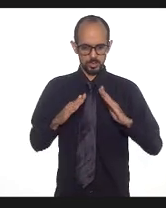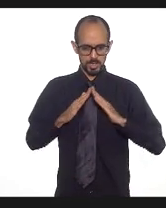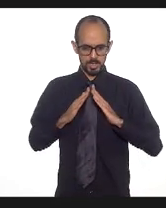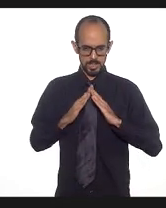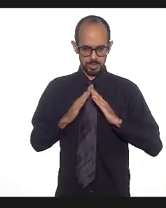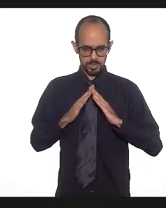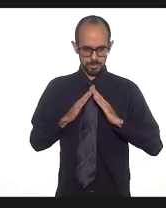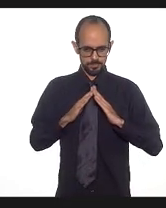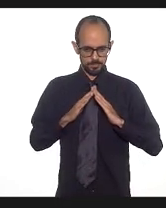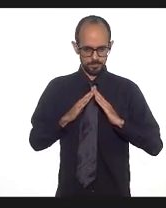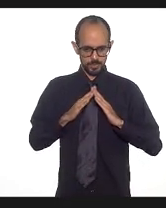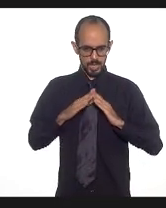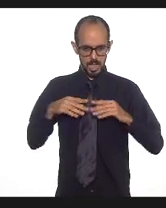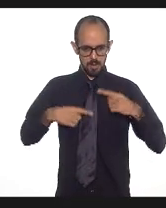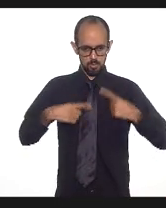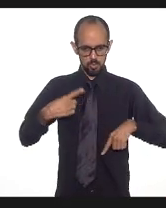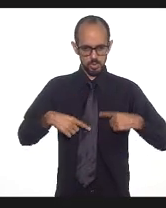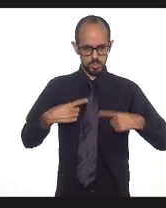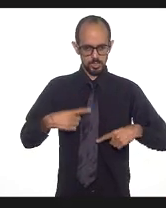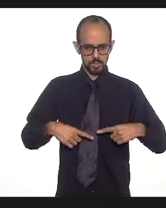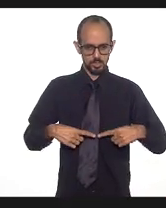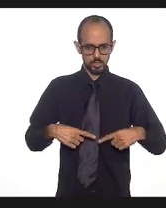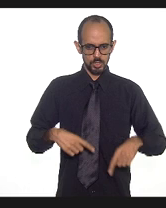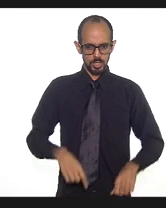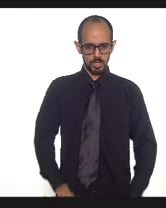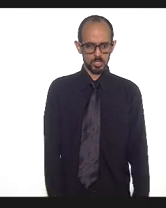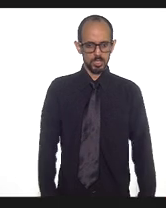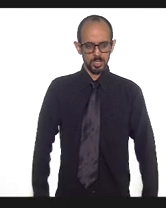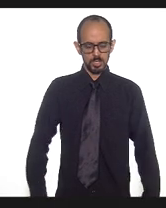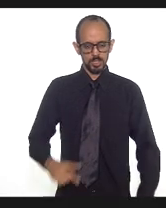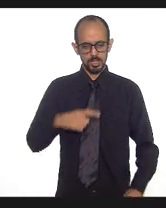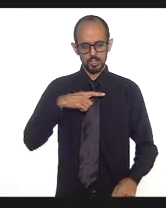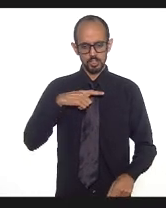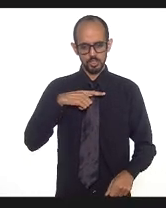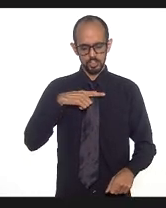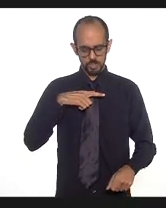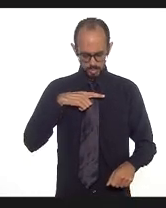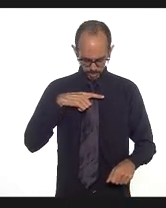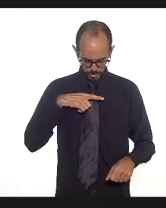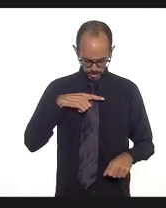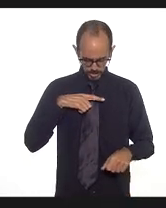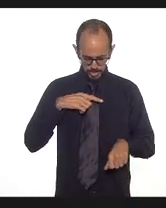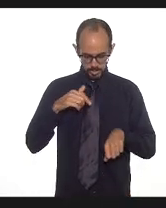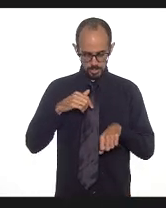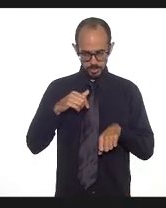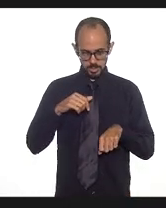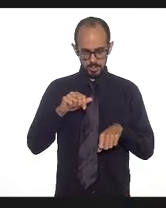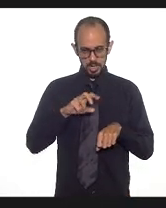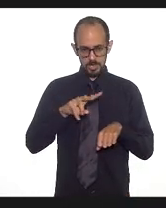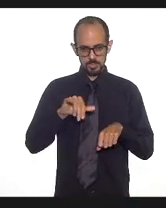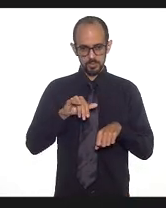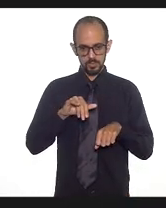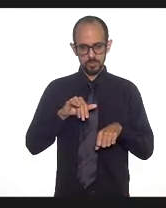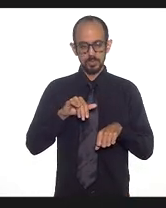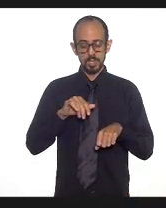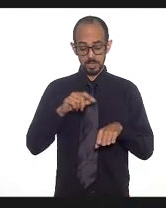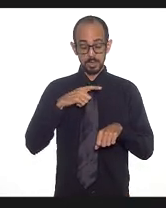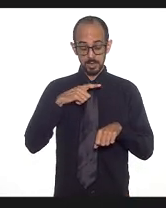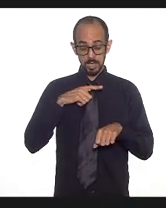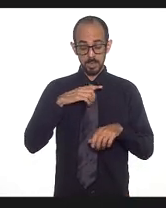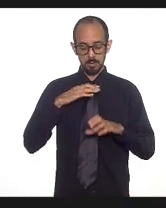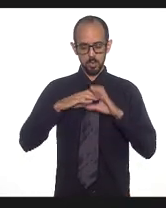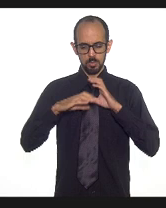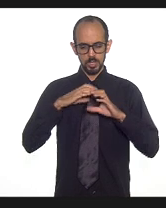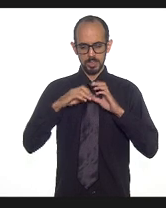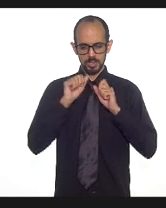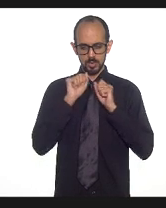A política de estabelecimento de duodécimos, que vem sendo discutida na LERJ, me parece que a SEDUC já trabalha assim, dessa